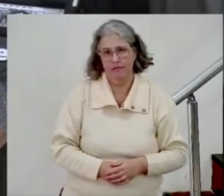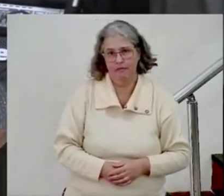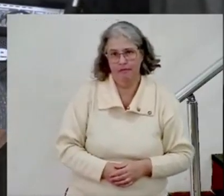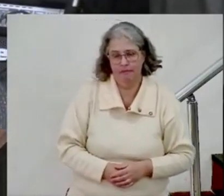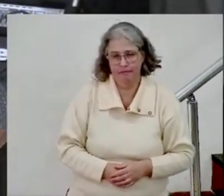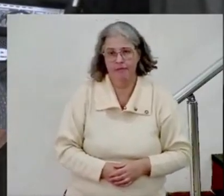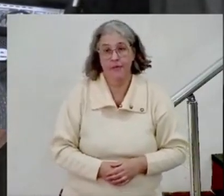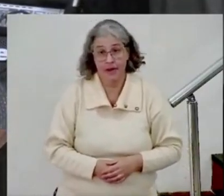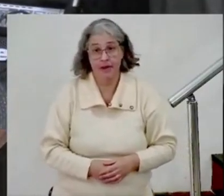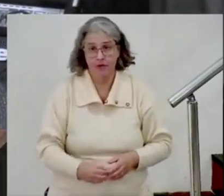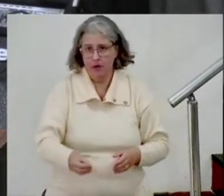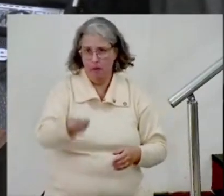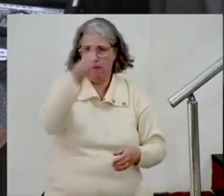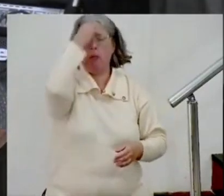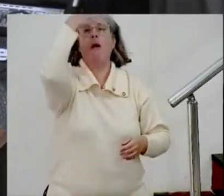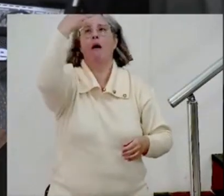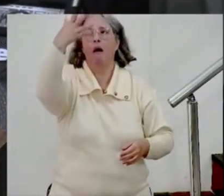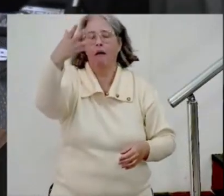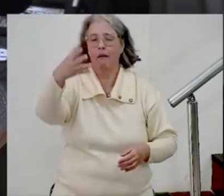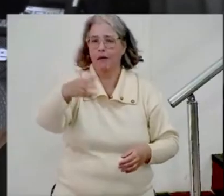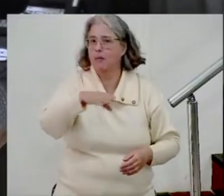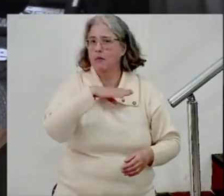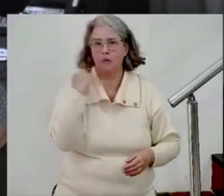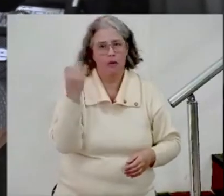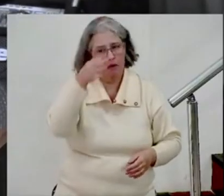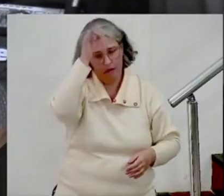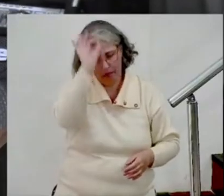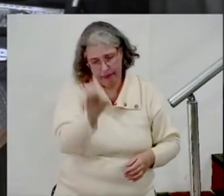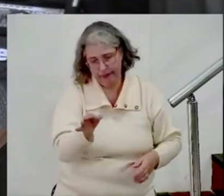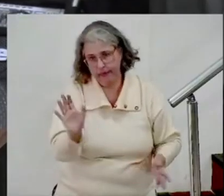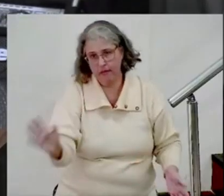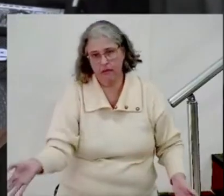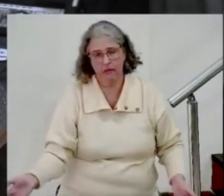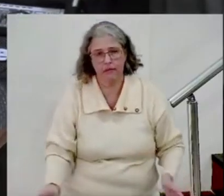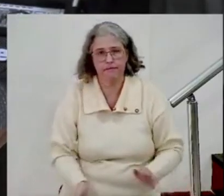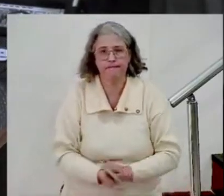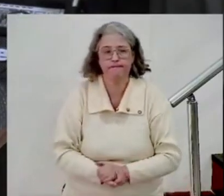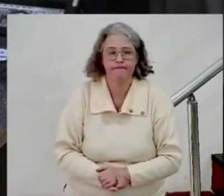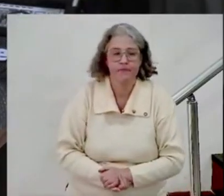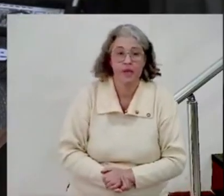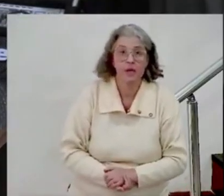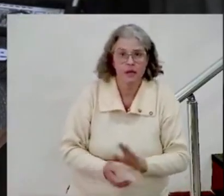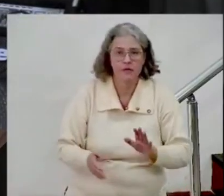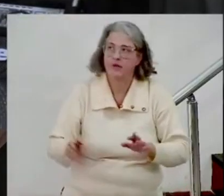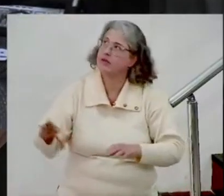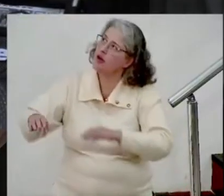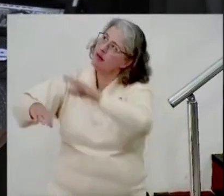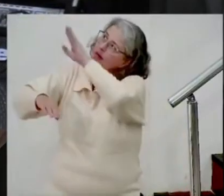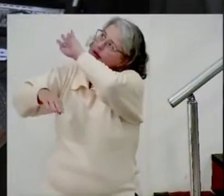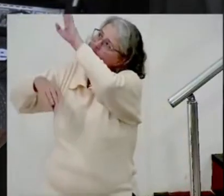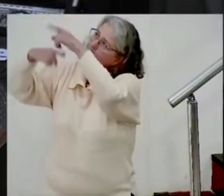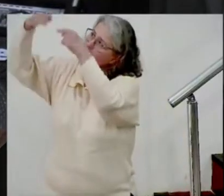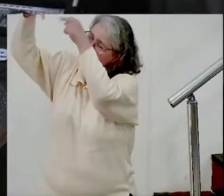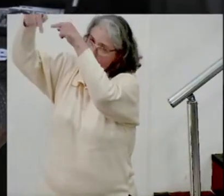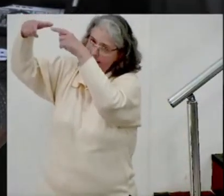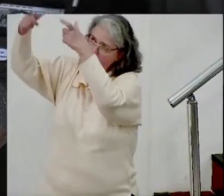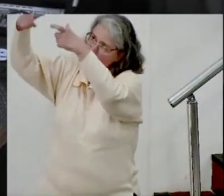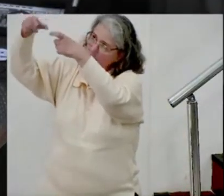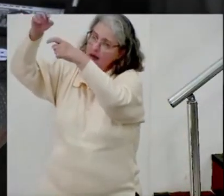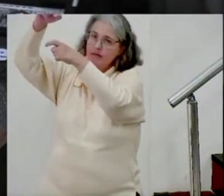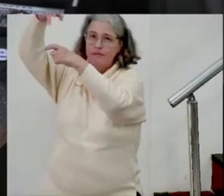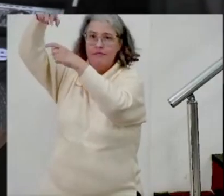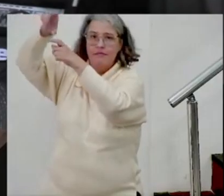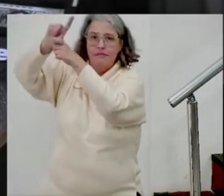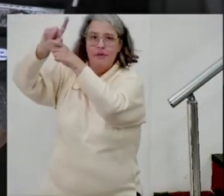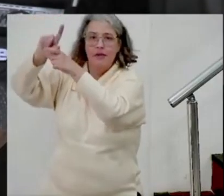Senaqueribe começa a batalha assim. A cidade está lá, no alto da montanha. Estratégia número 1. Vamos fazer chover pedra de 600